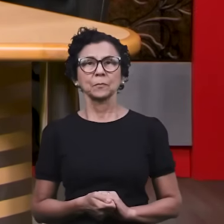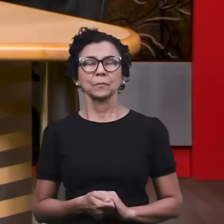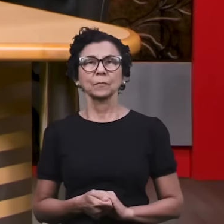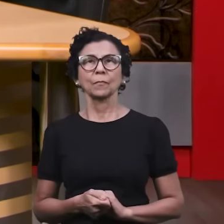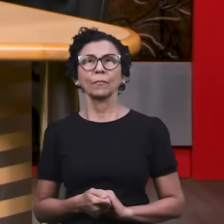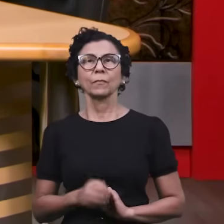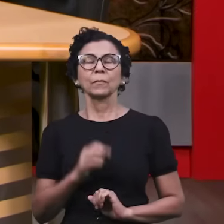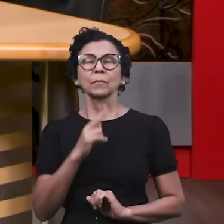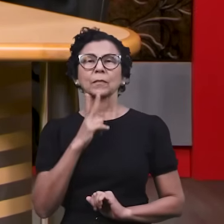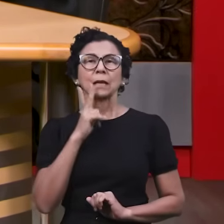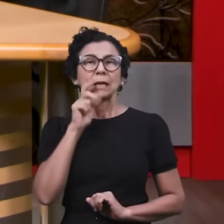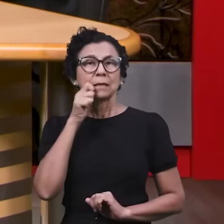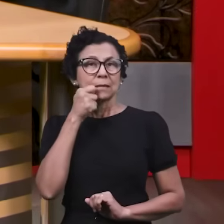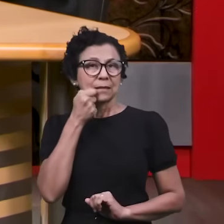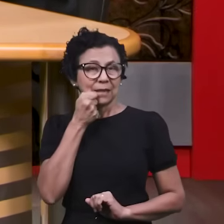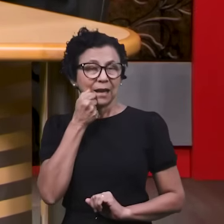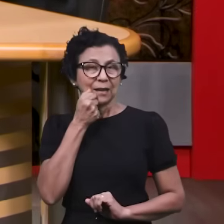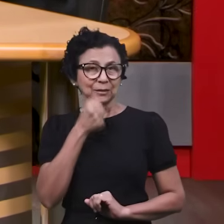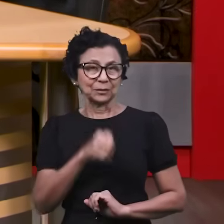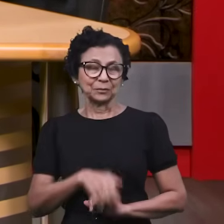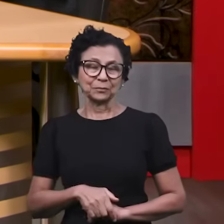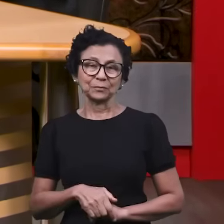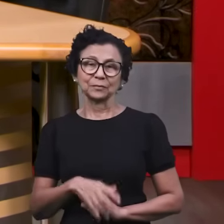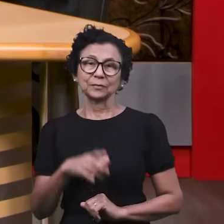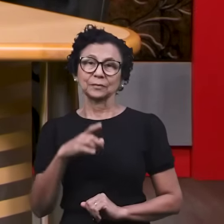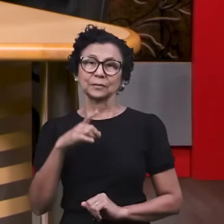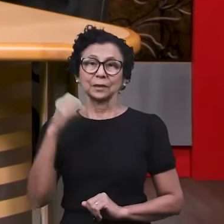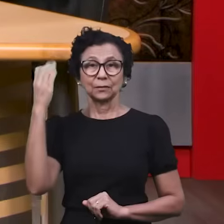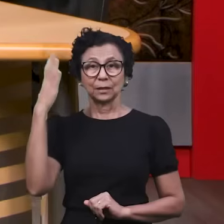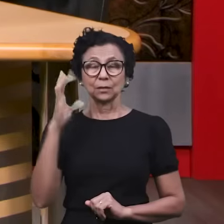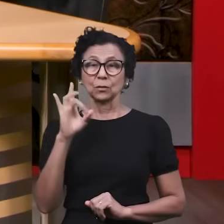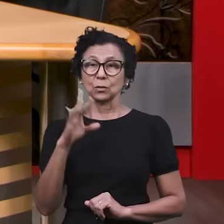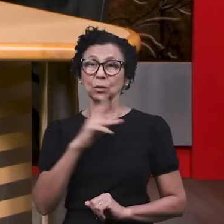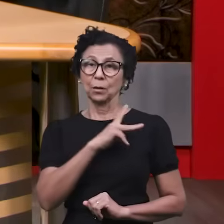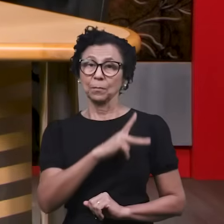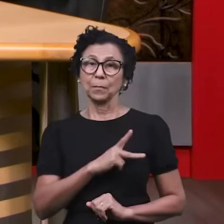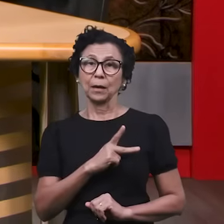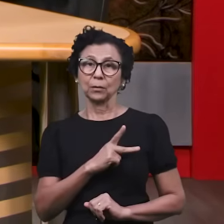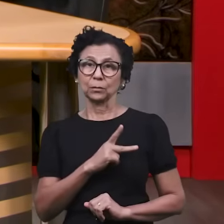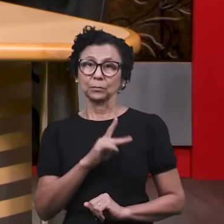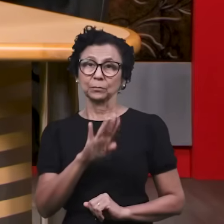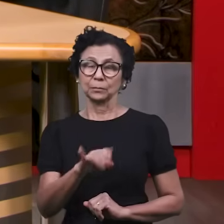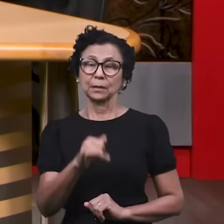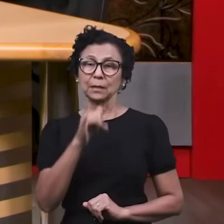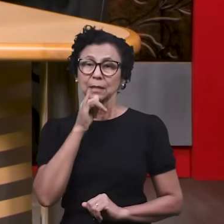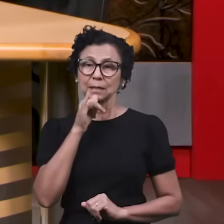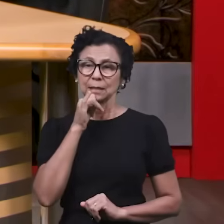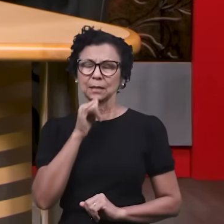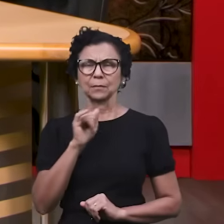só Paulo tem. Cansou. Então, Paulo, por exemplo, ele diz assim: quem come e bebe